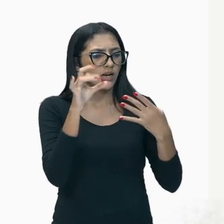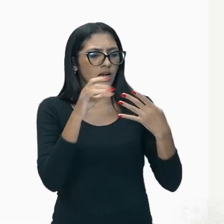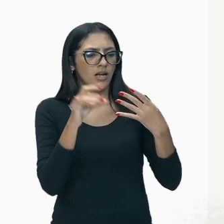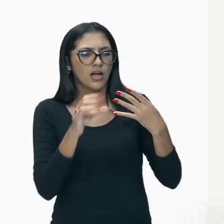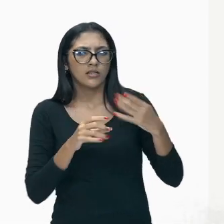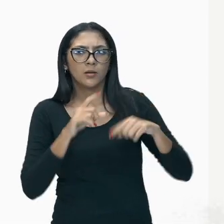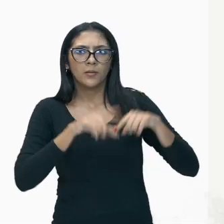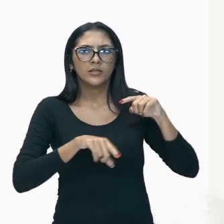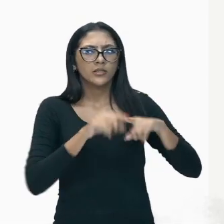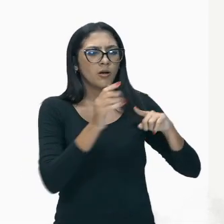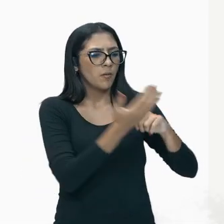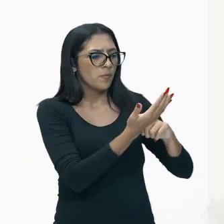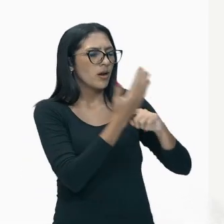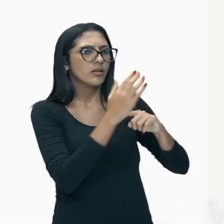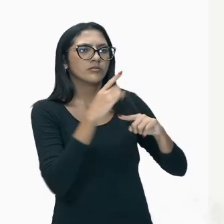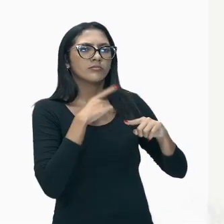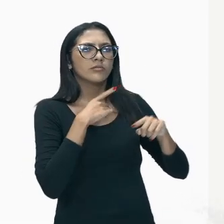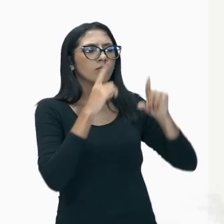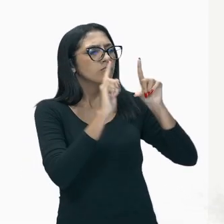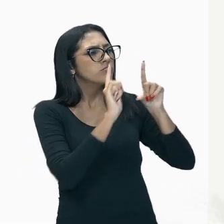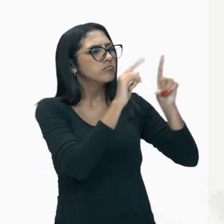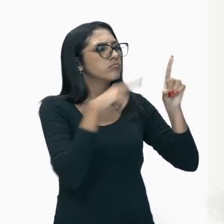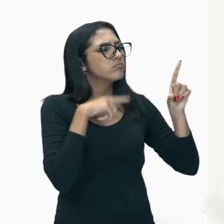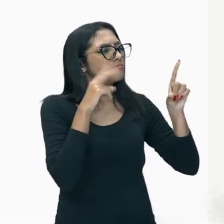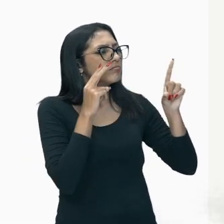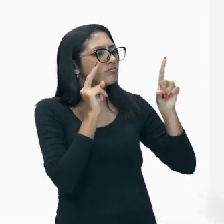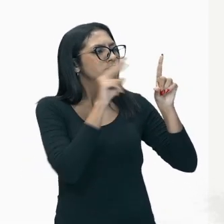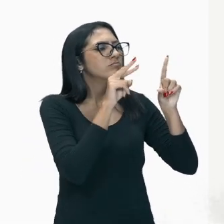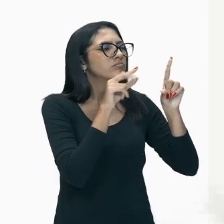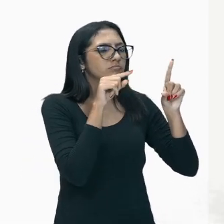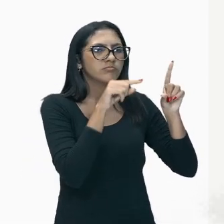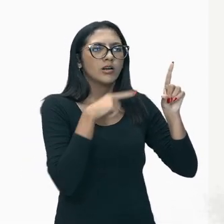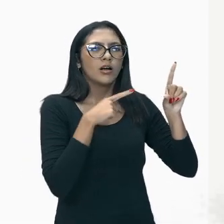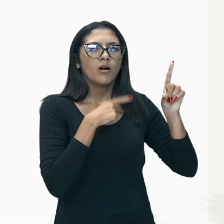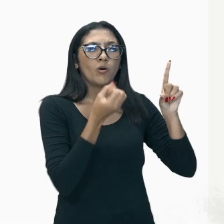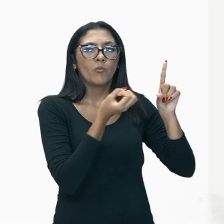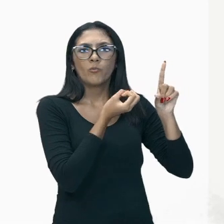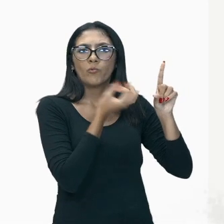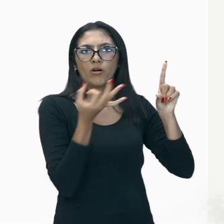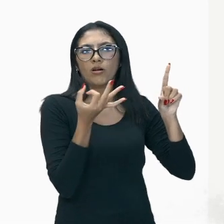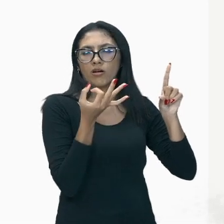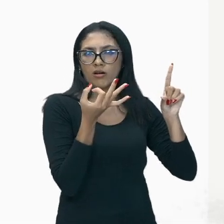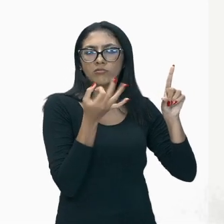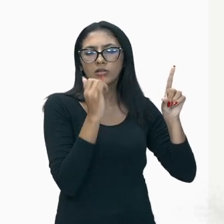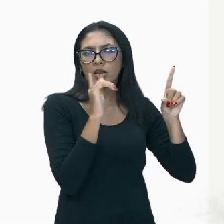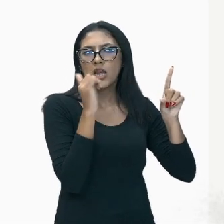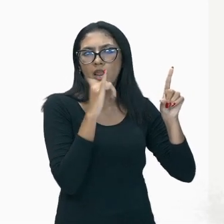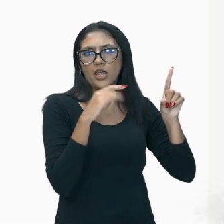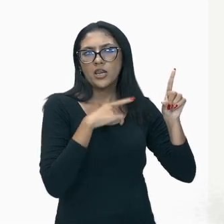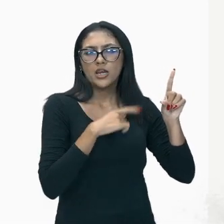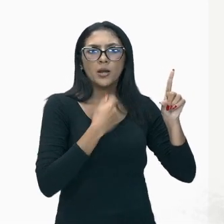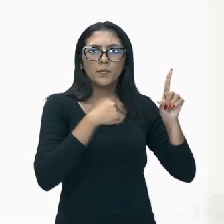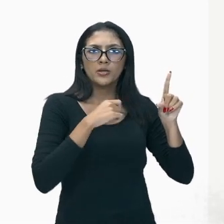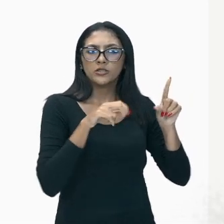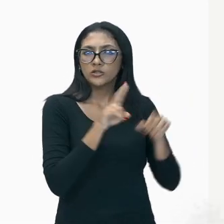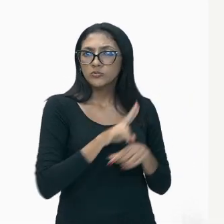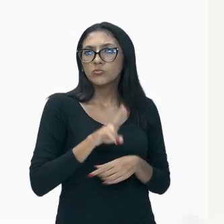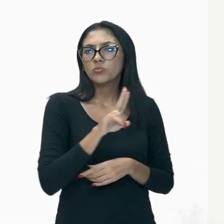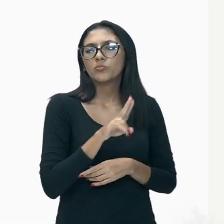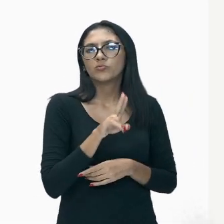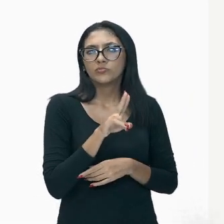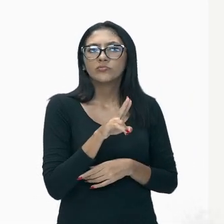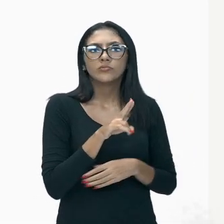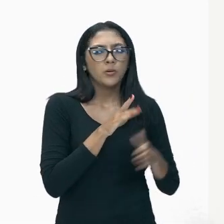energia representa a quantidade de energia elétrica utilizada, ou seja, consumida num